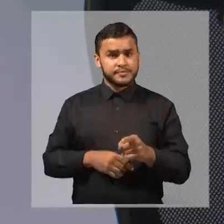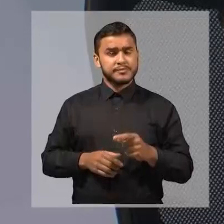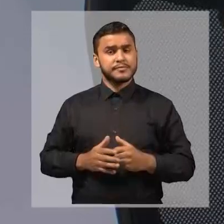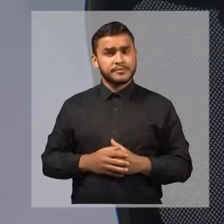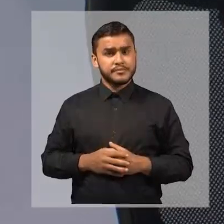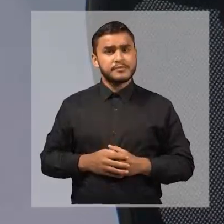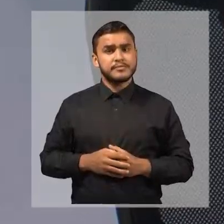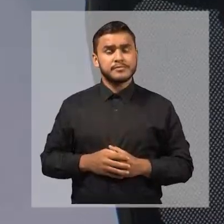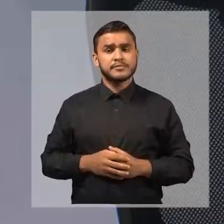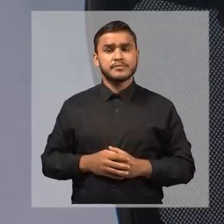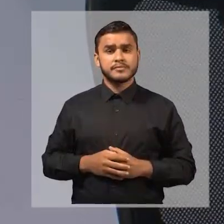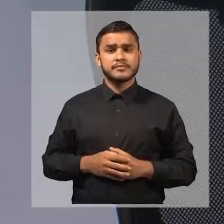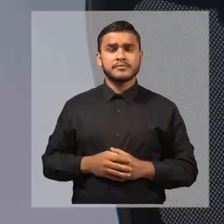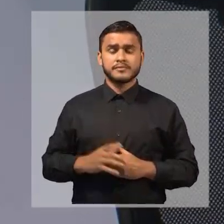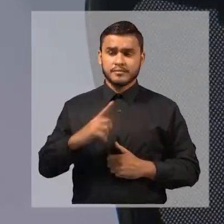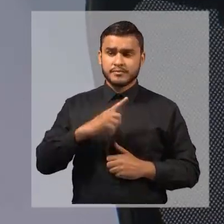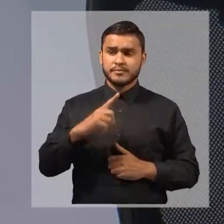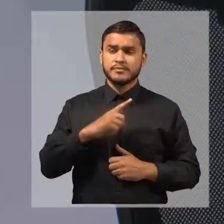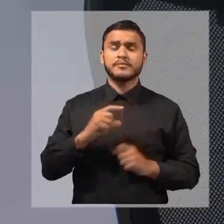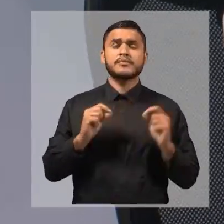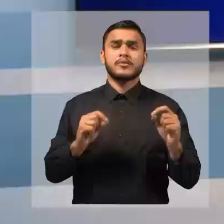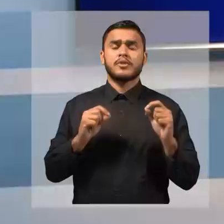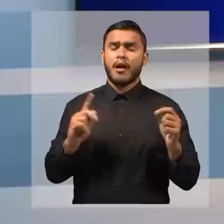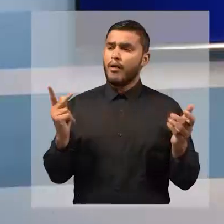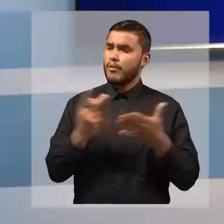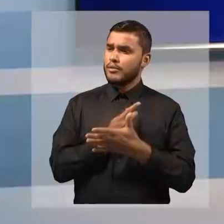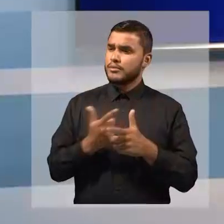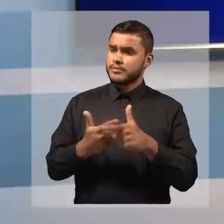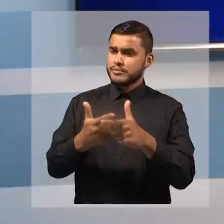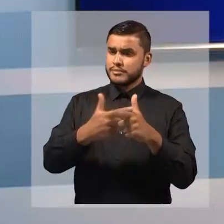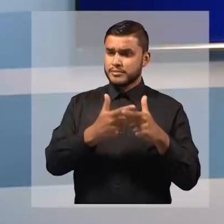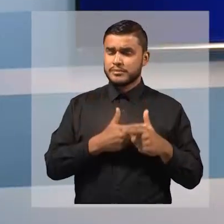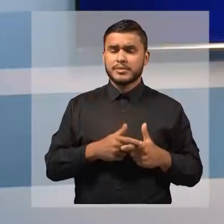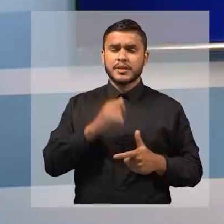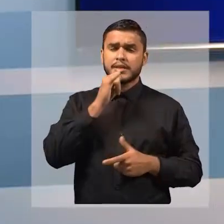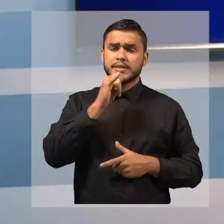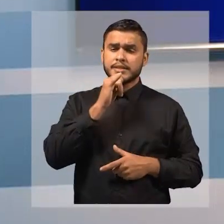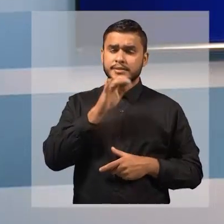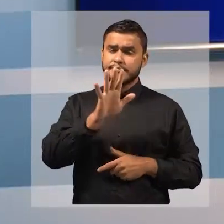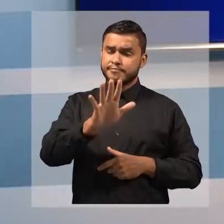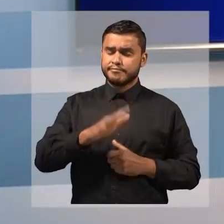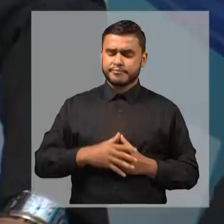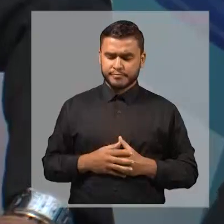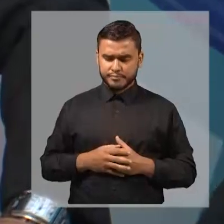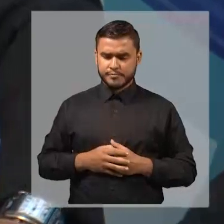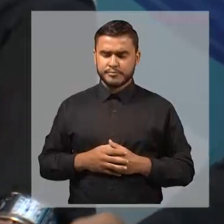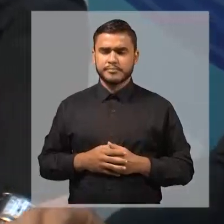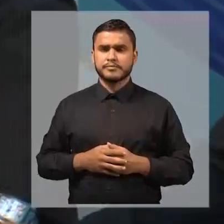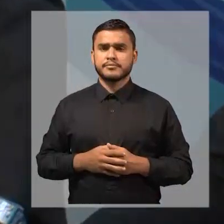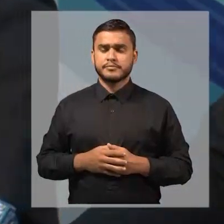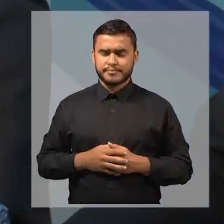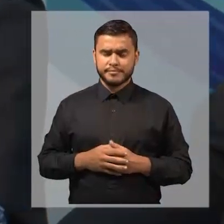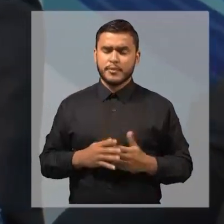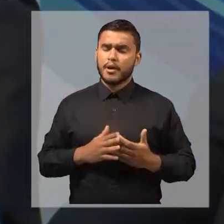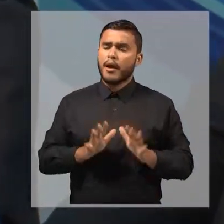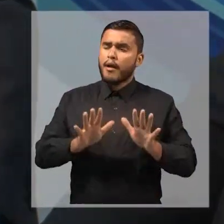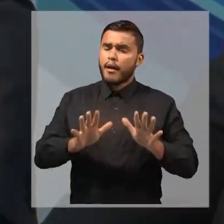incompetência avassaladora. Mas eu acho que isso está cada dia mais claro, né? Mas, por exemplo,